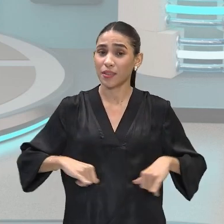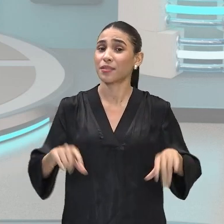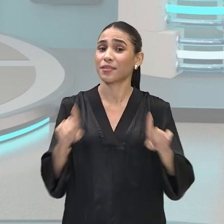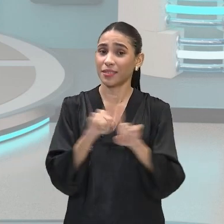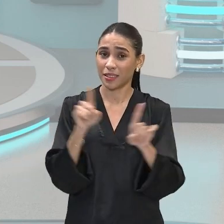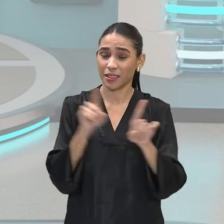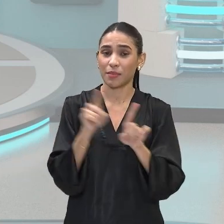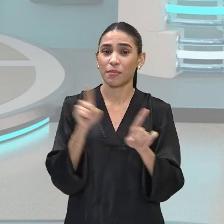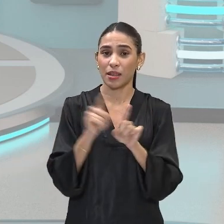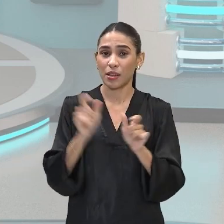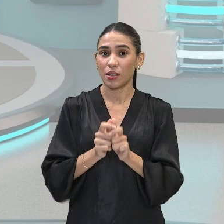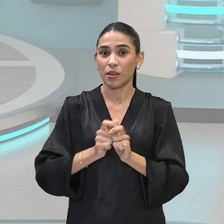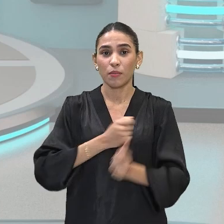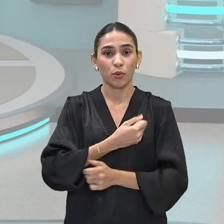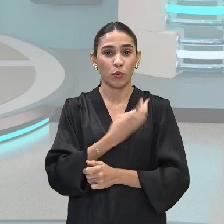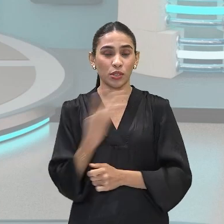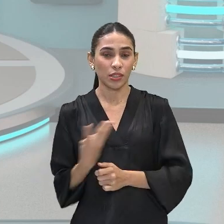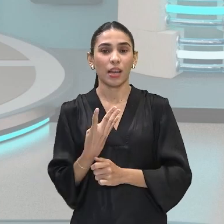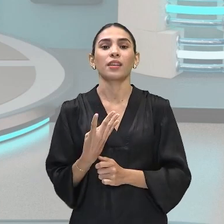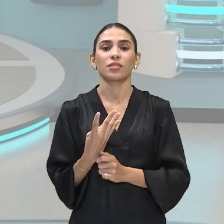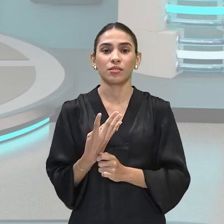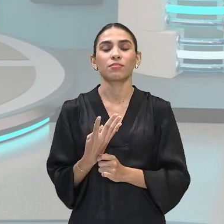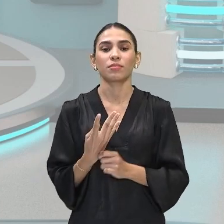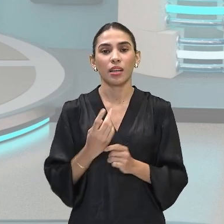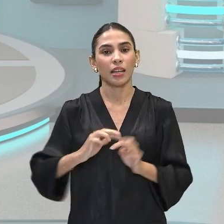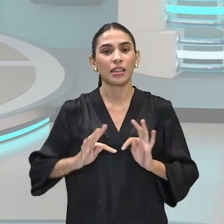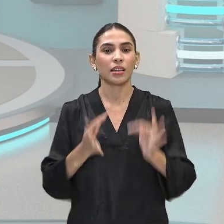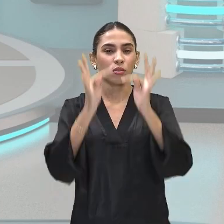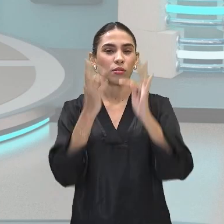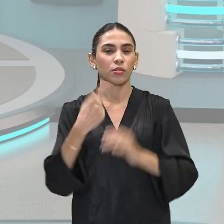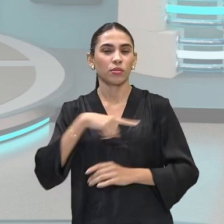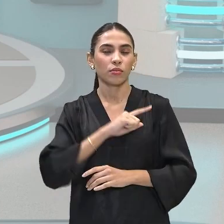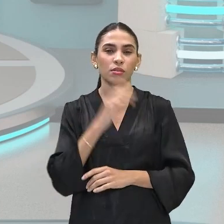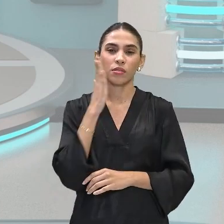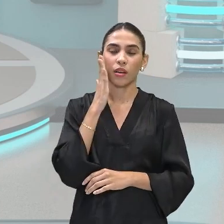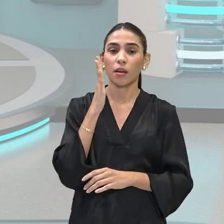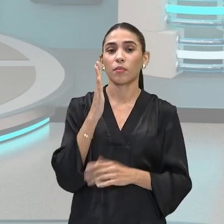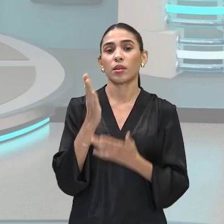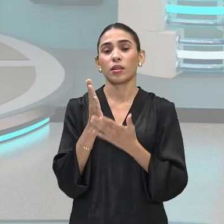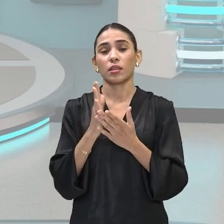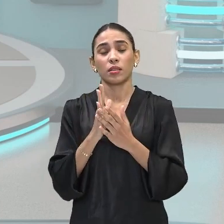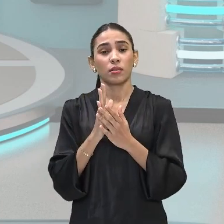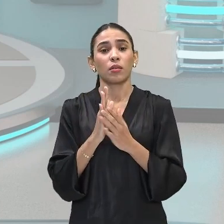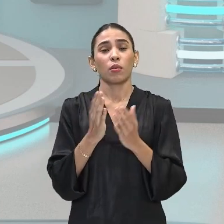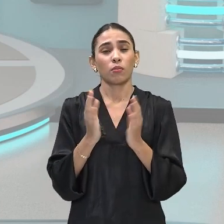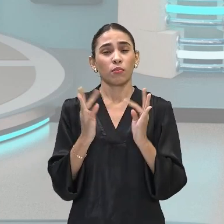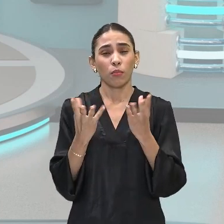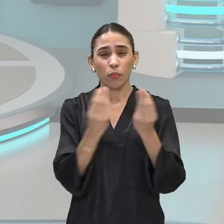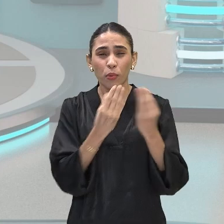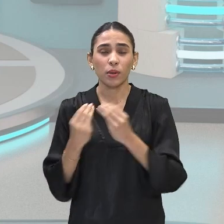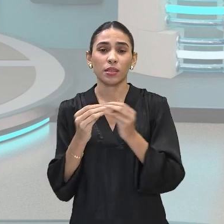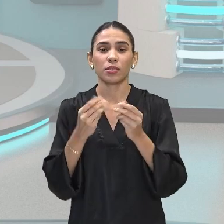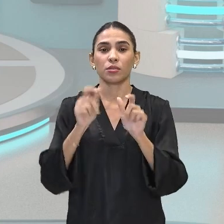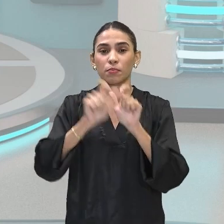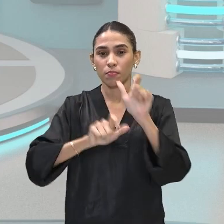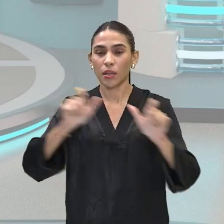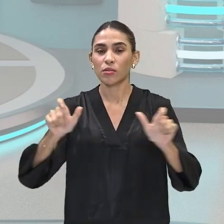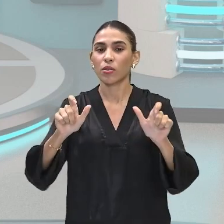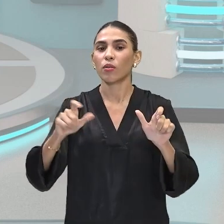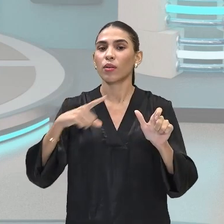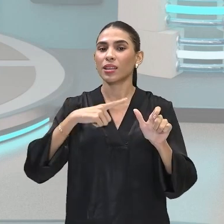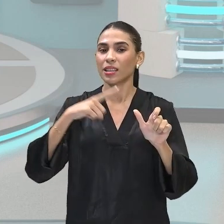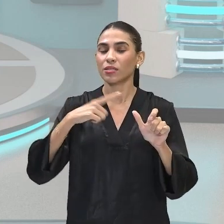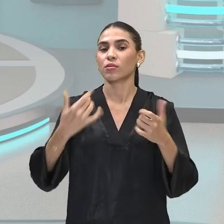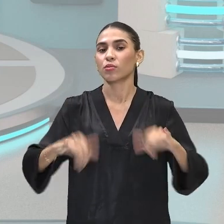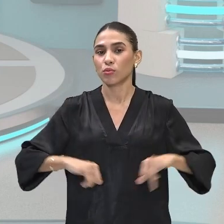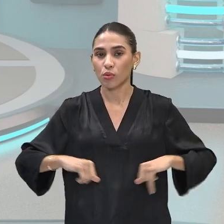por conta dessa tecnologia, na verdade. A gente sabe que muitas pessoas acabam sofrendo danos por imagens impróprias